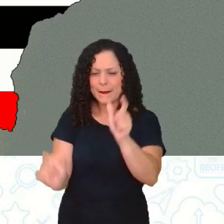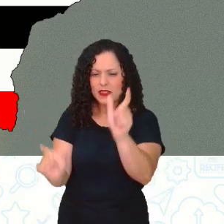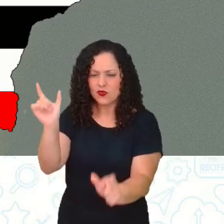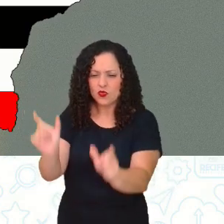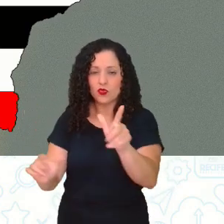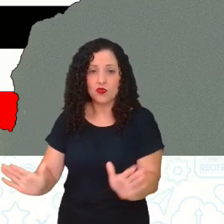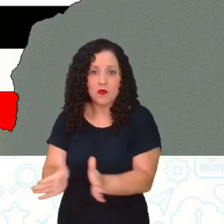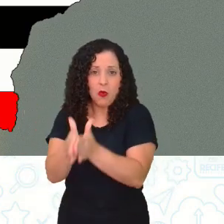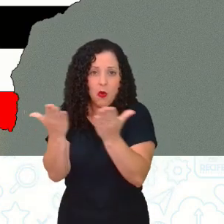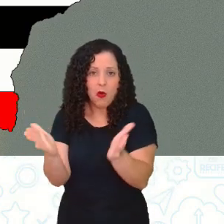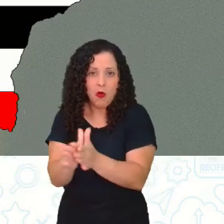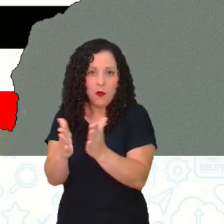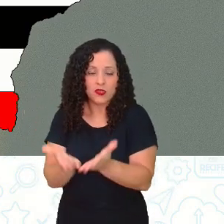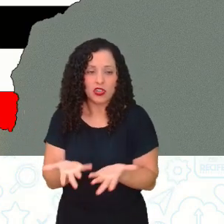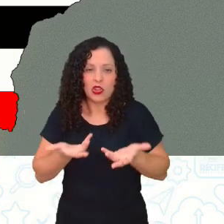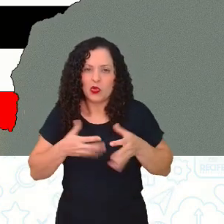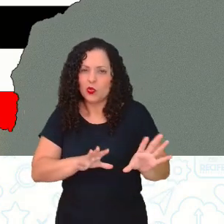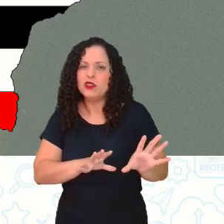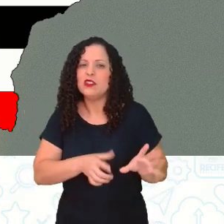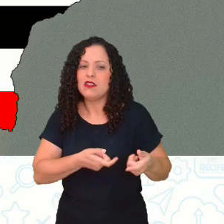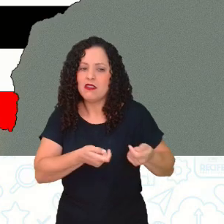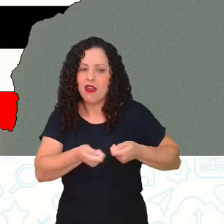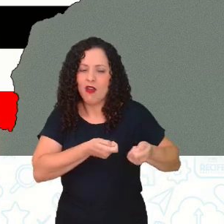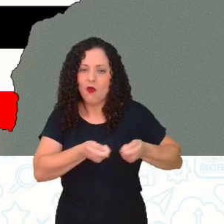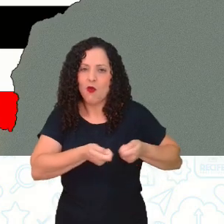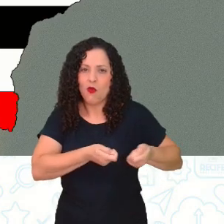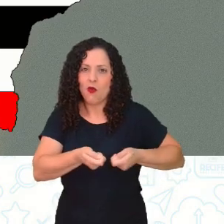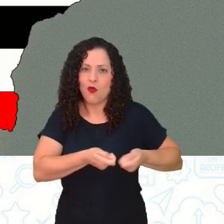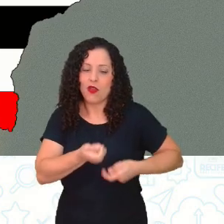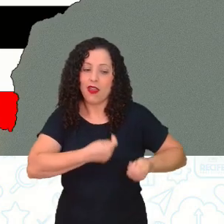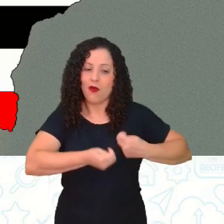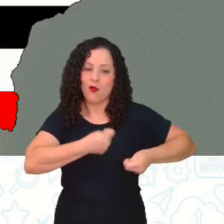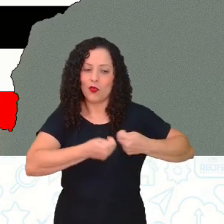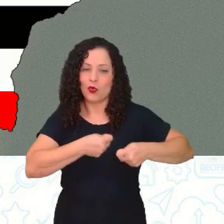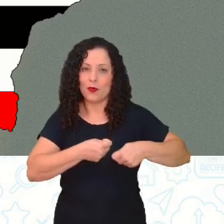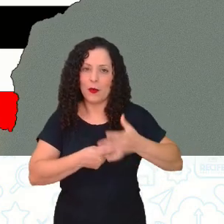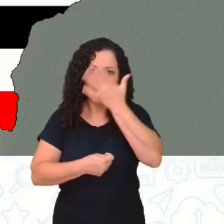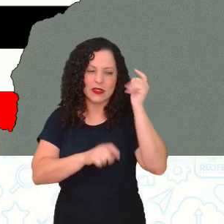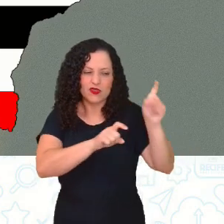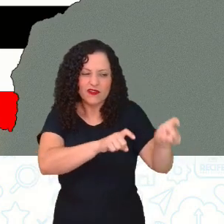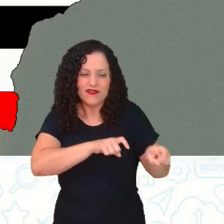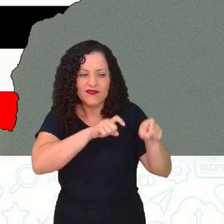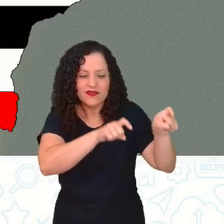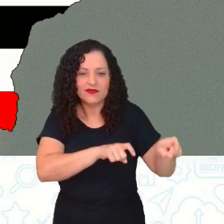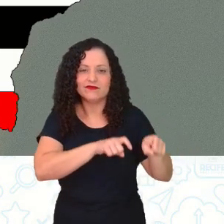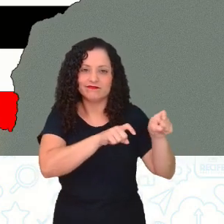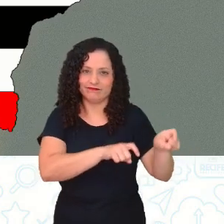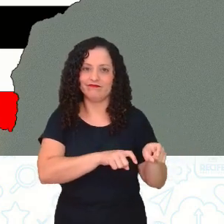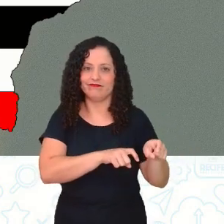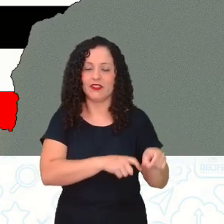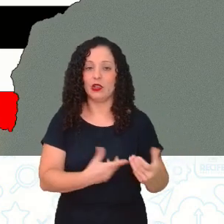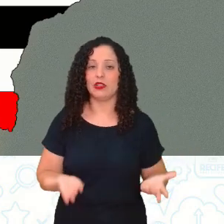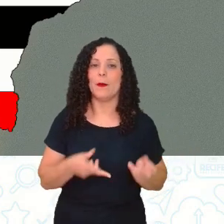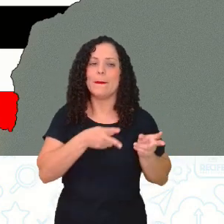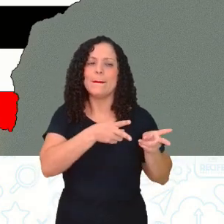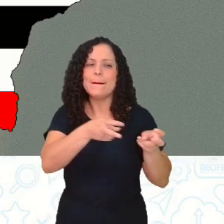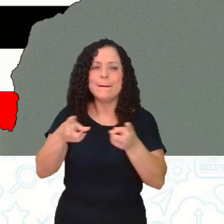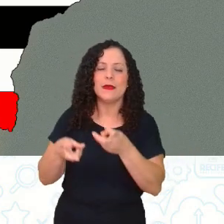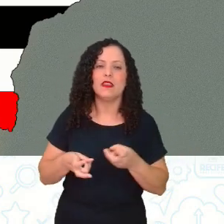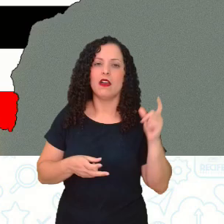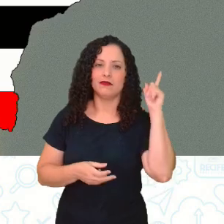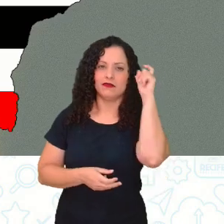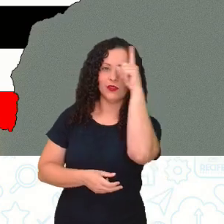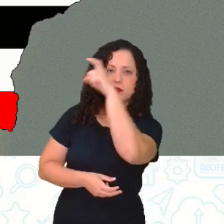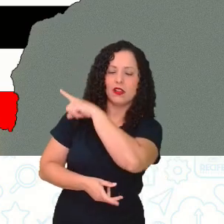domínio econômico de um grupo de fazendeiros da região, certo? A gente via aí as dificuldades